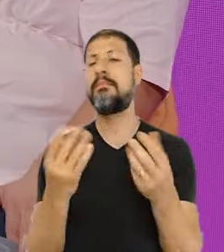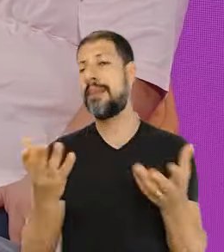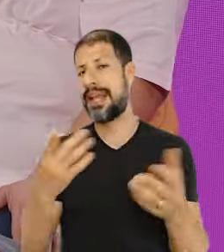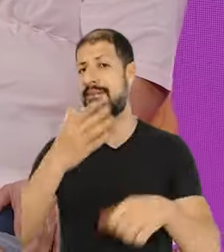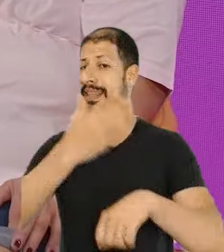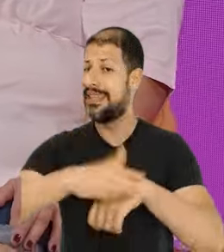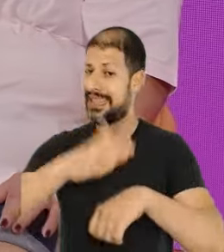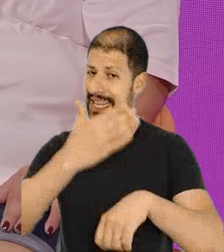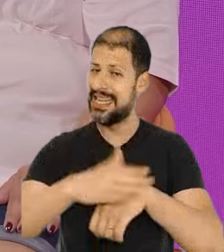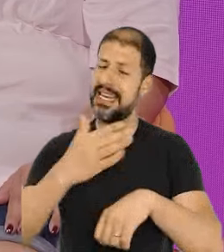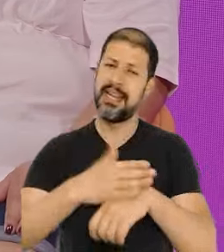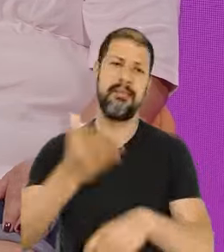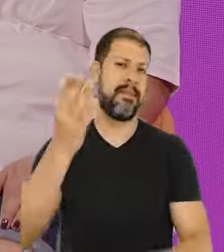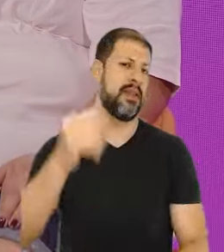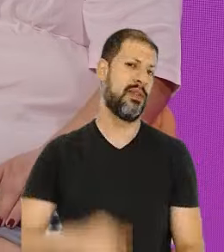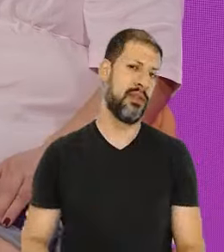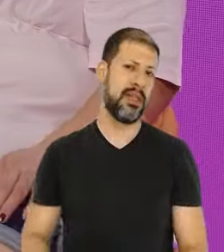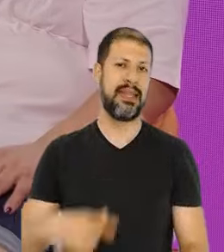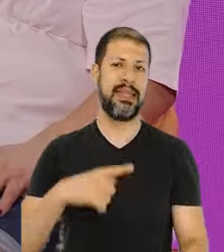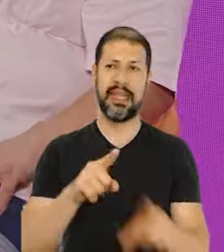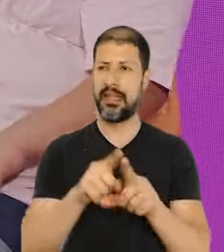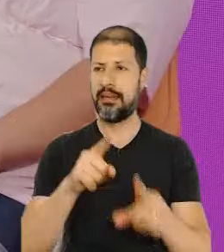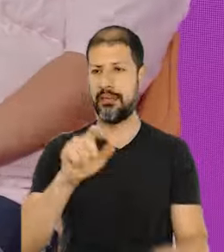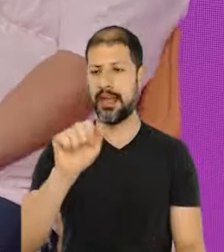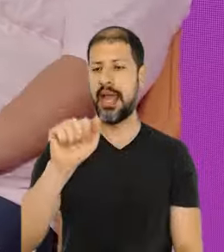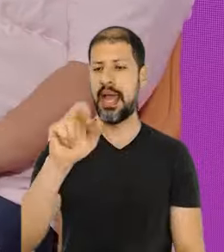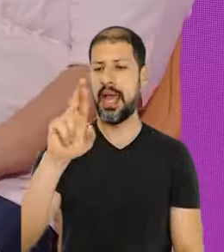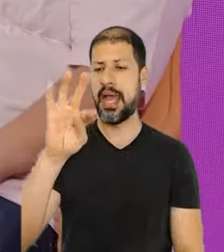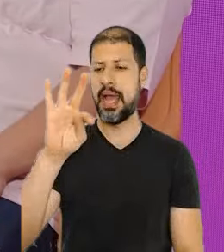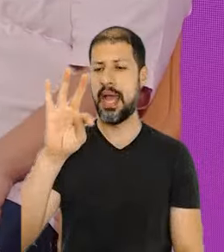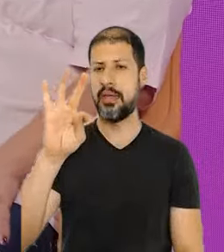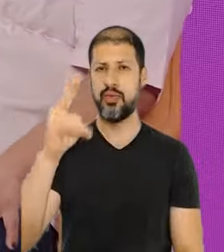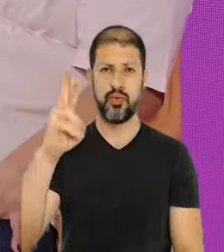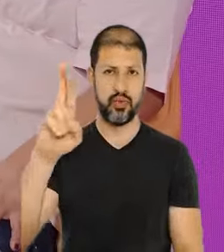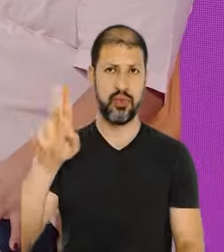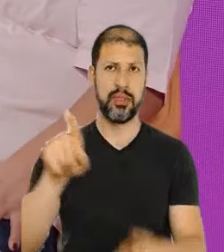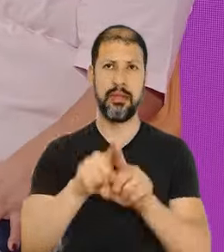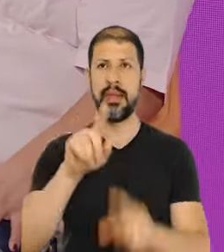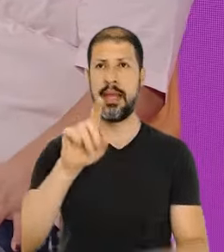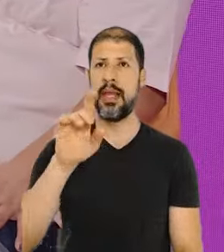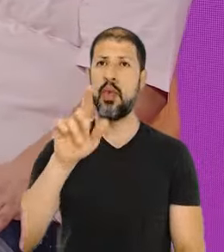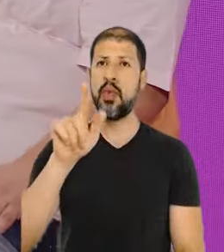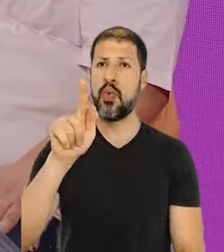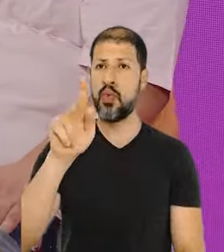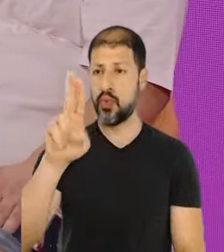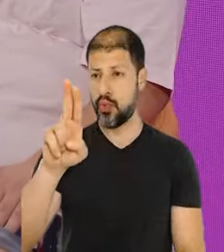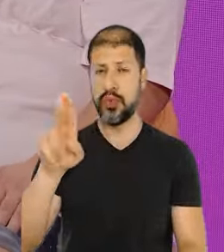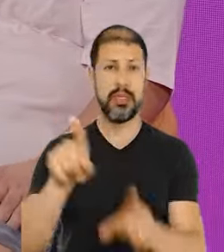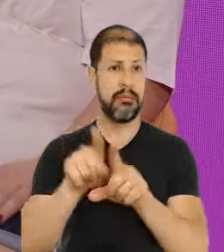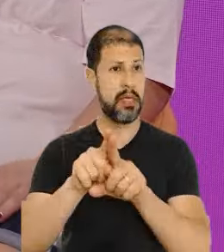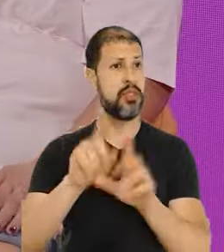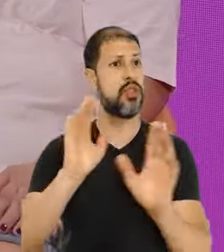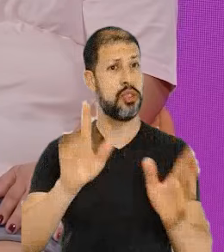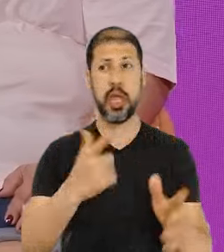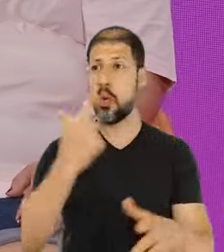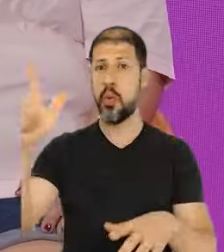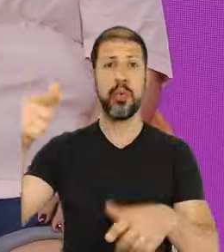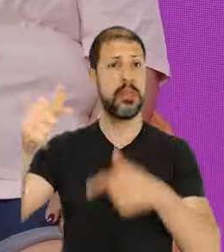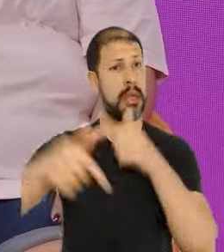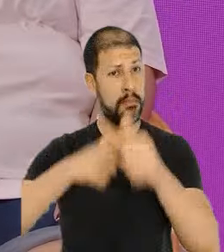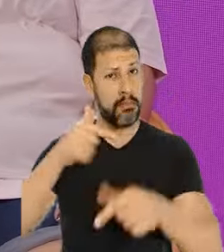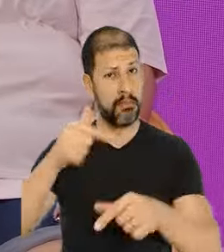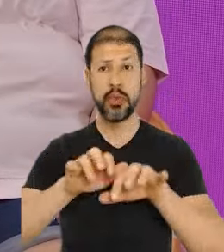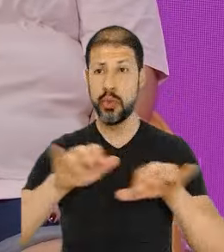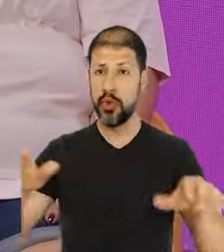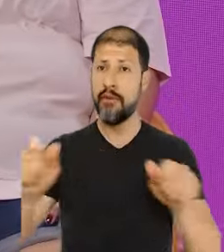aquele treinamento já tivemos o Artur já tivemos o Gu o Gu Já até tem em pregado no escritório